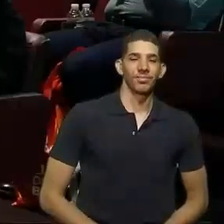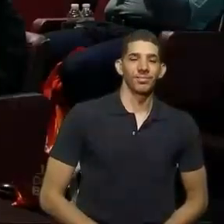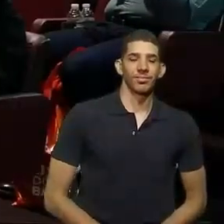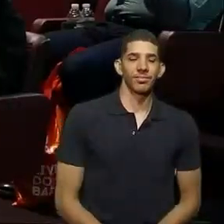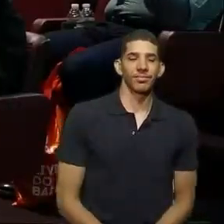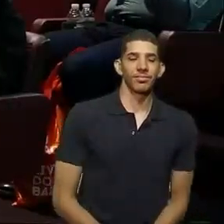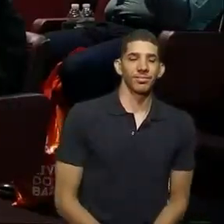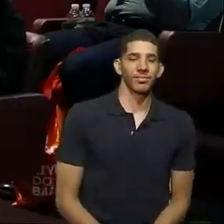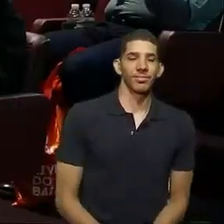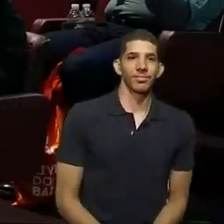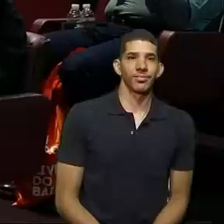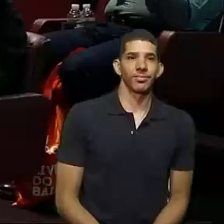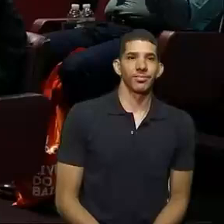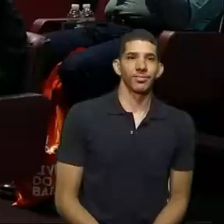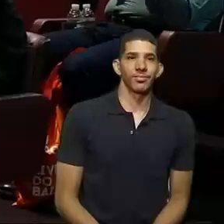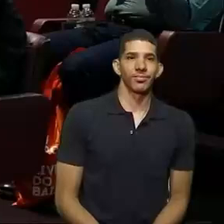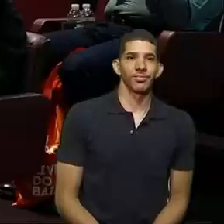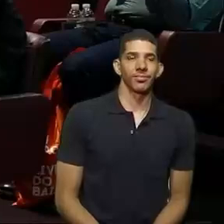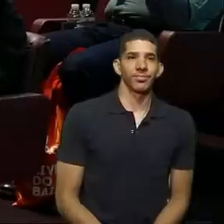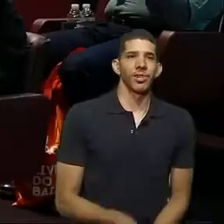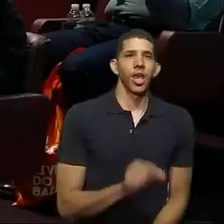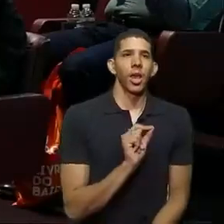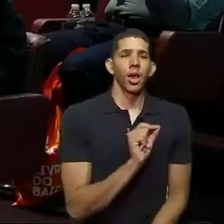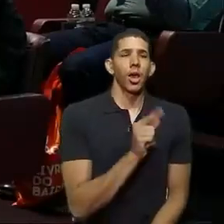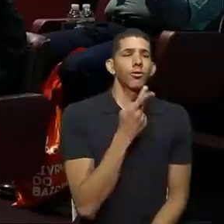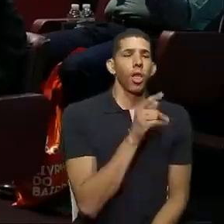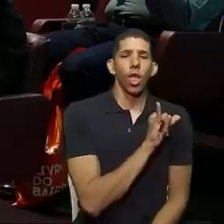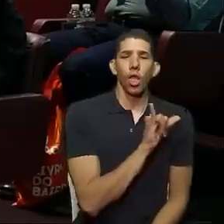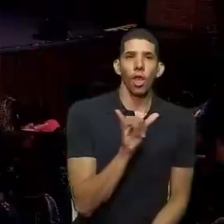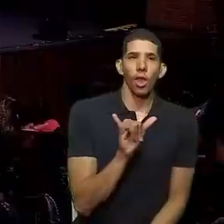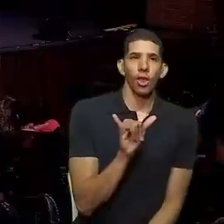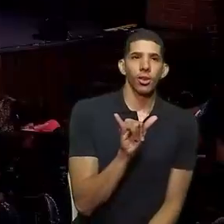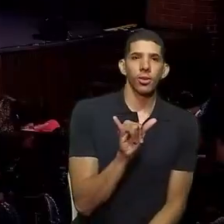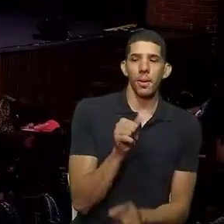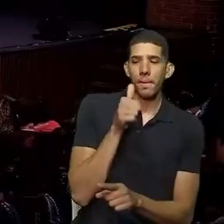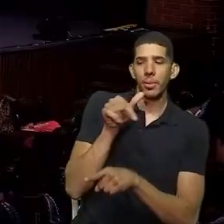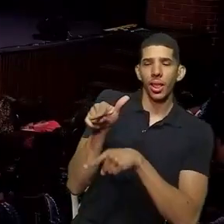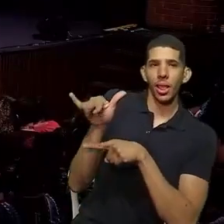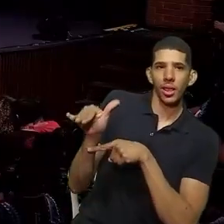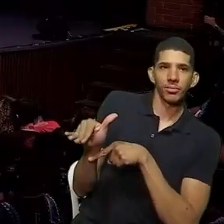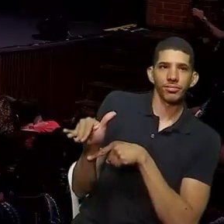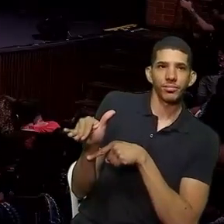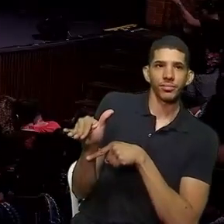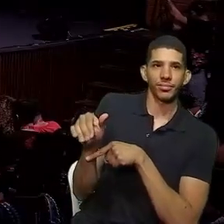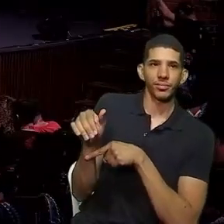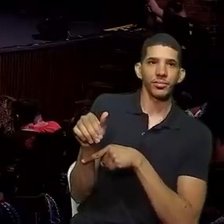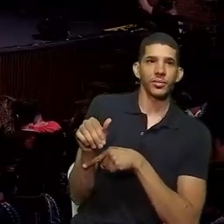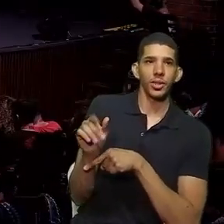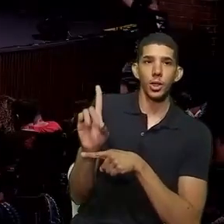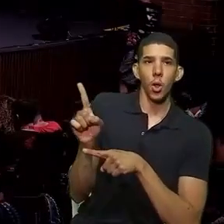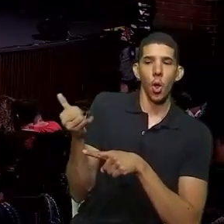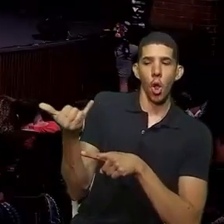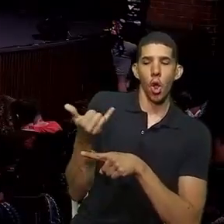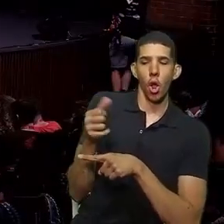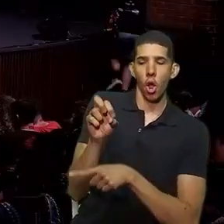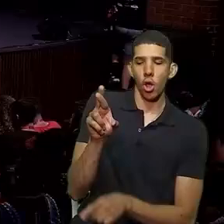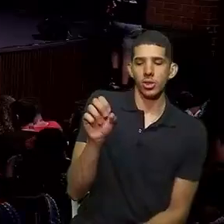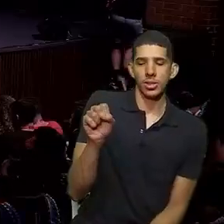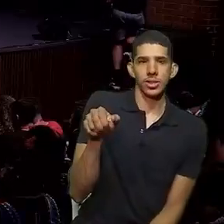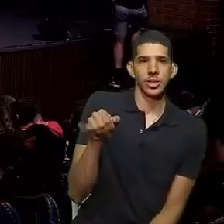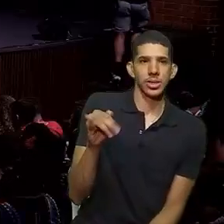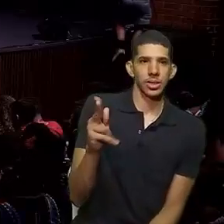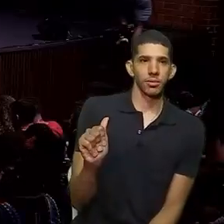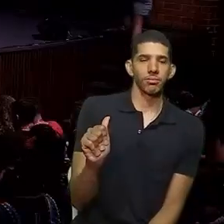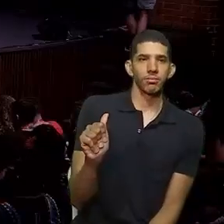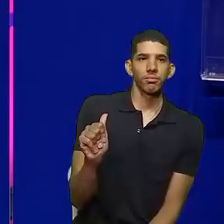E a senhora, dona Rosinha, o que a senhora diria para a menina Rosinha, se a senhora estivesse diante dela agora? Que foi